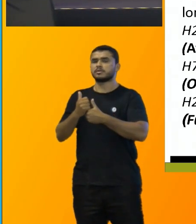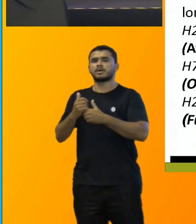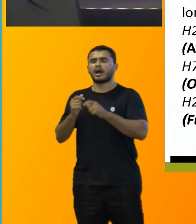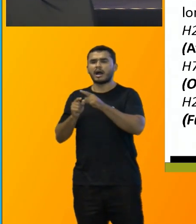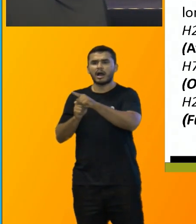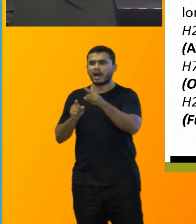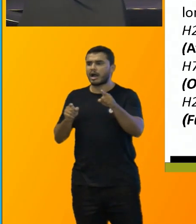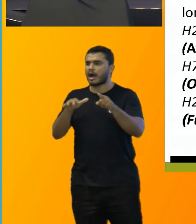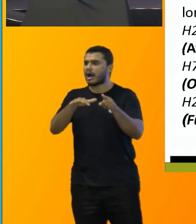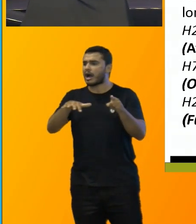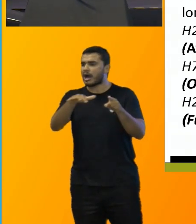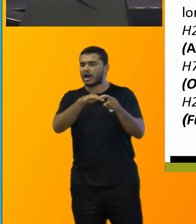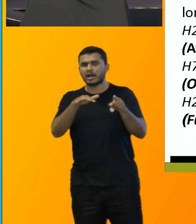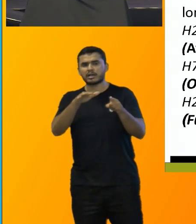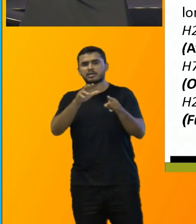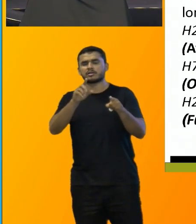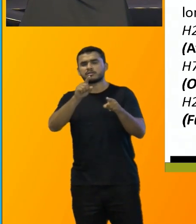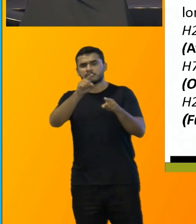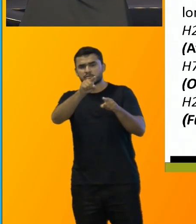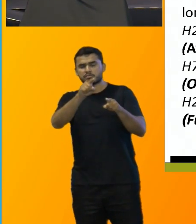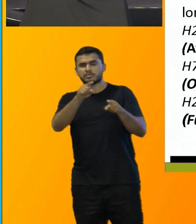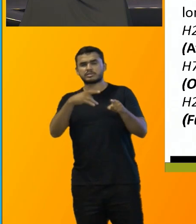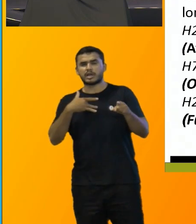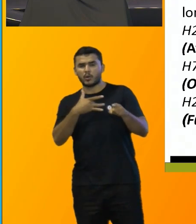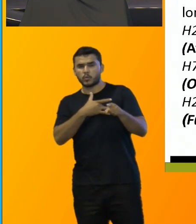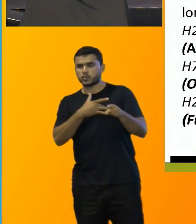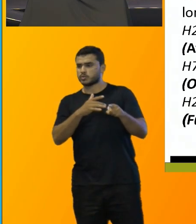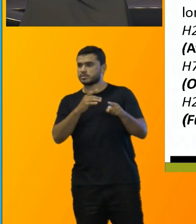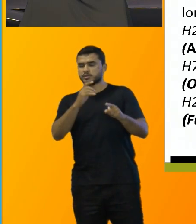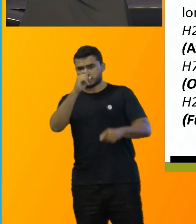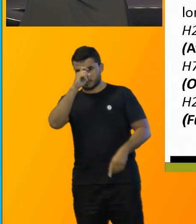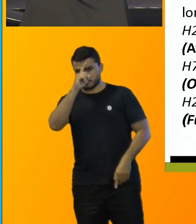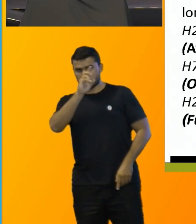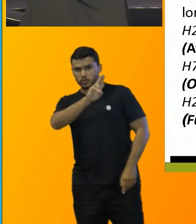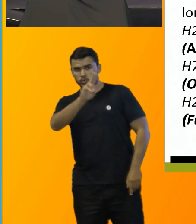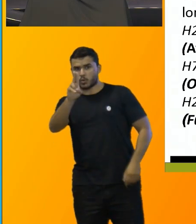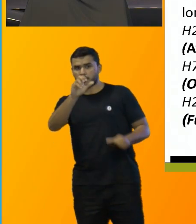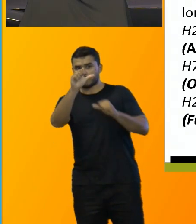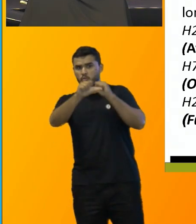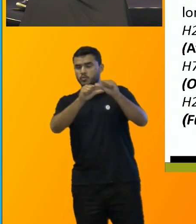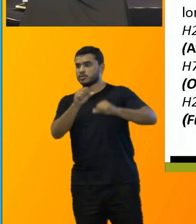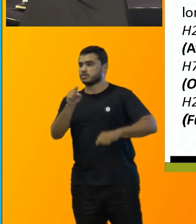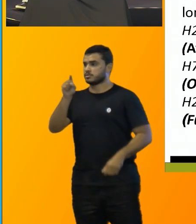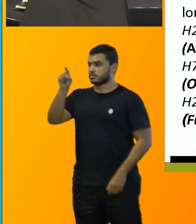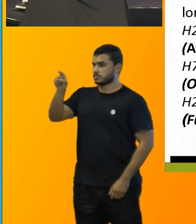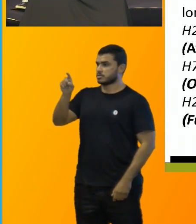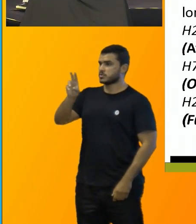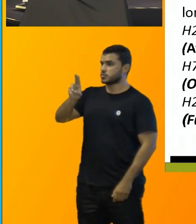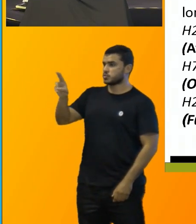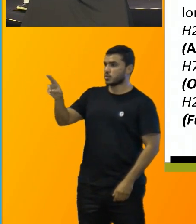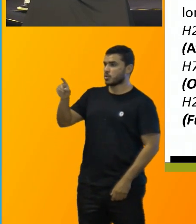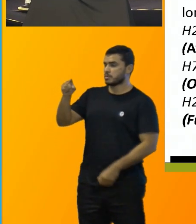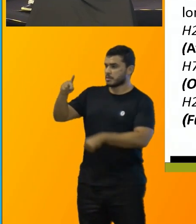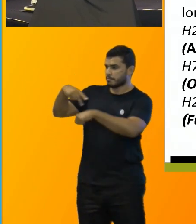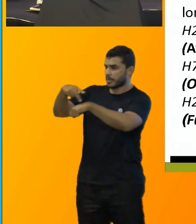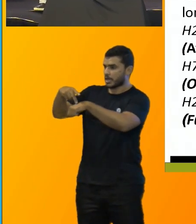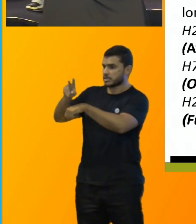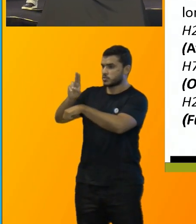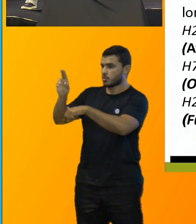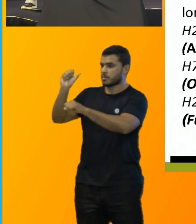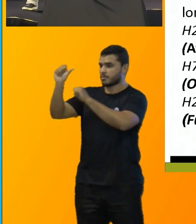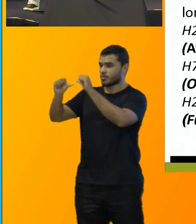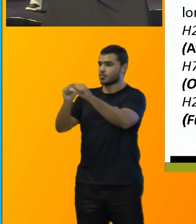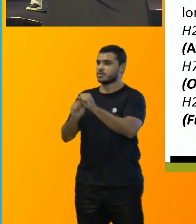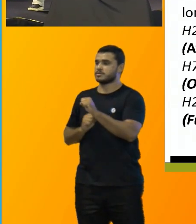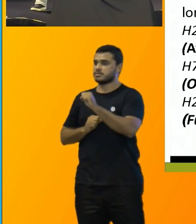públicos chegam a mudar de nome, porque você está fazendo referência, o resgate a uma memória que você encontra como algo importante,